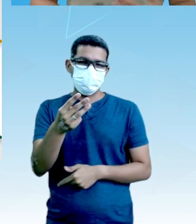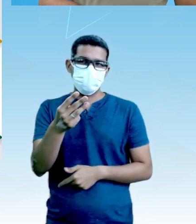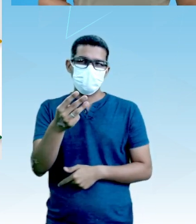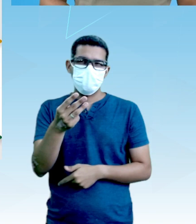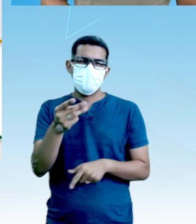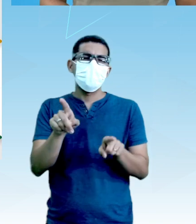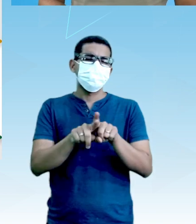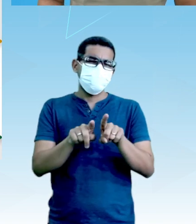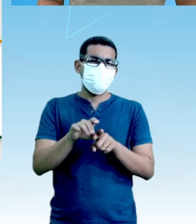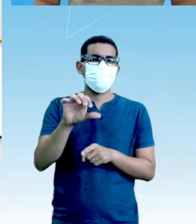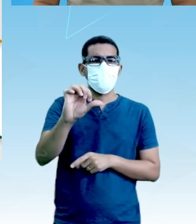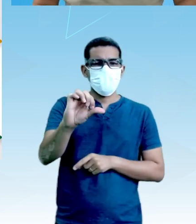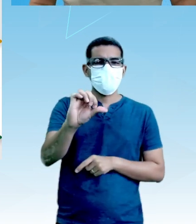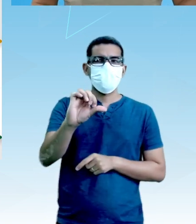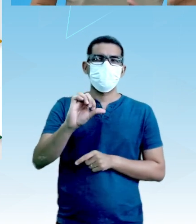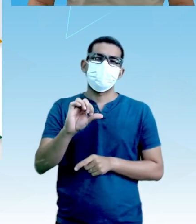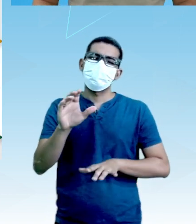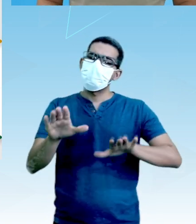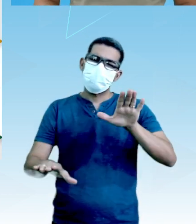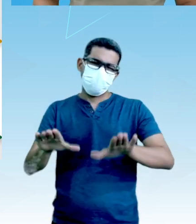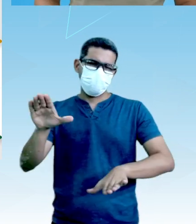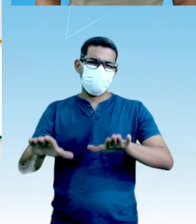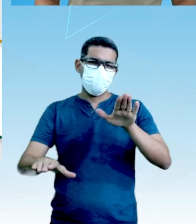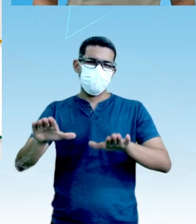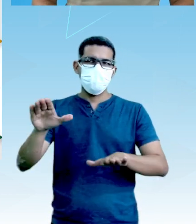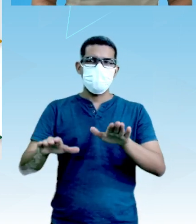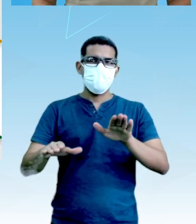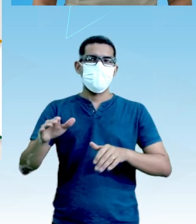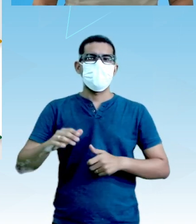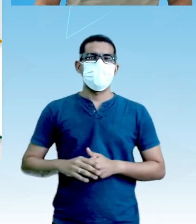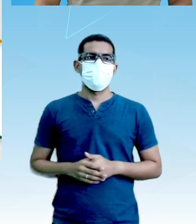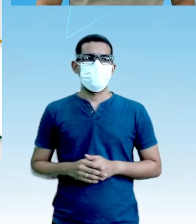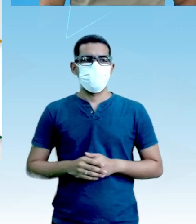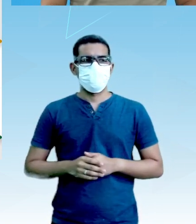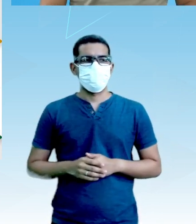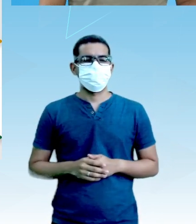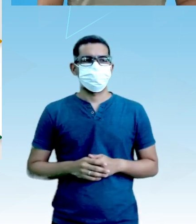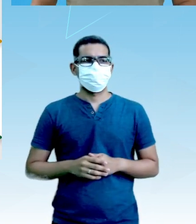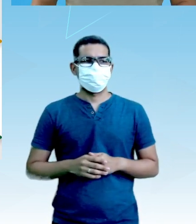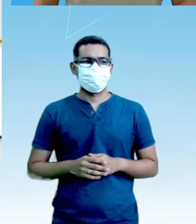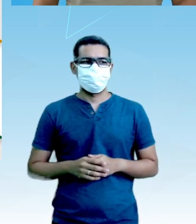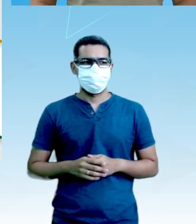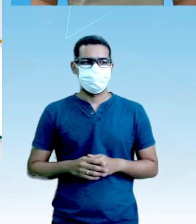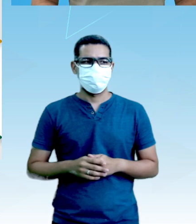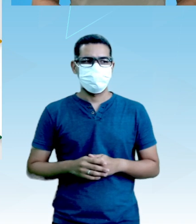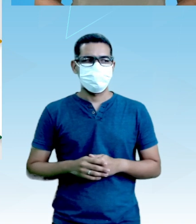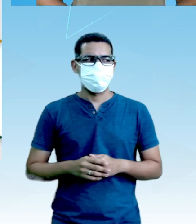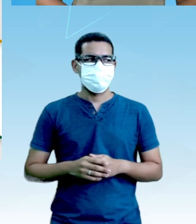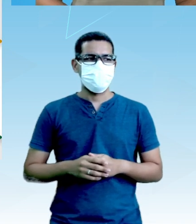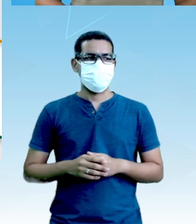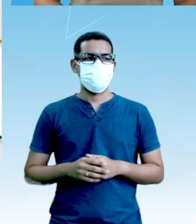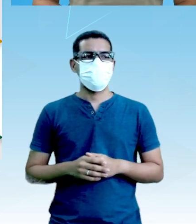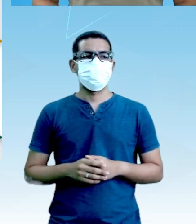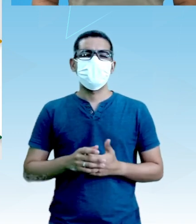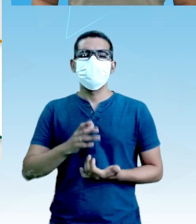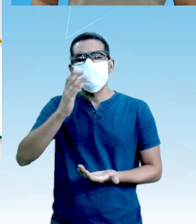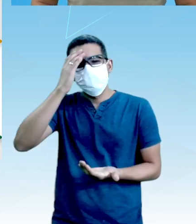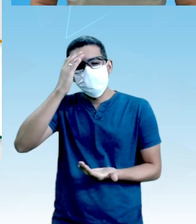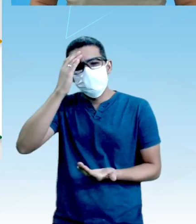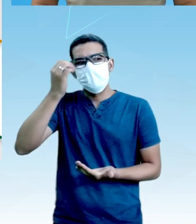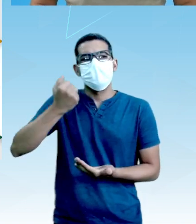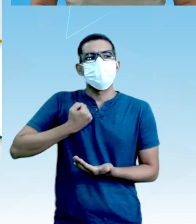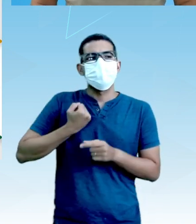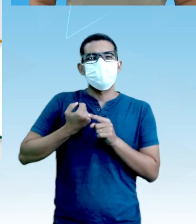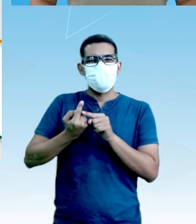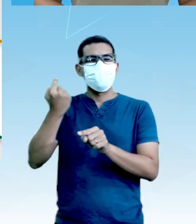E também por 9, beleza? Dependendo lá do valor, tá tranquilo? Vamos lá agora. Note que alguns números naturais